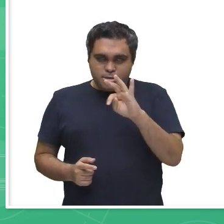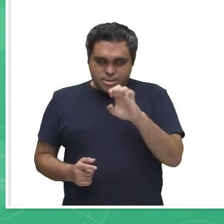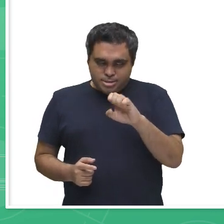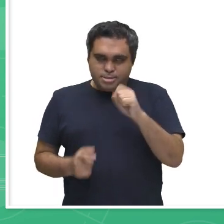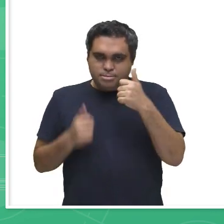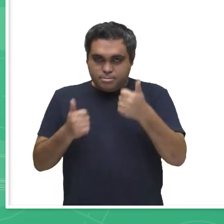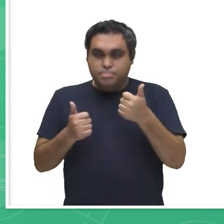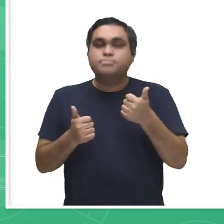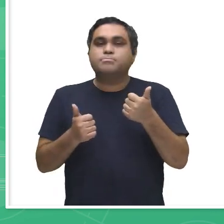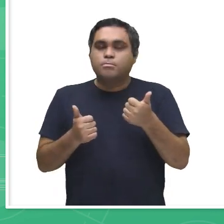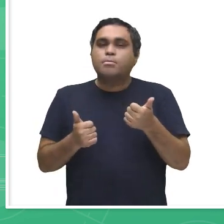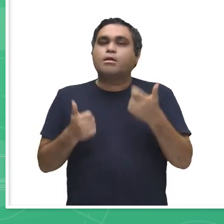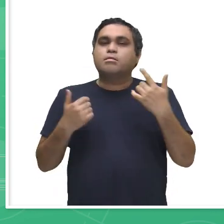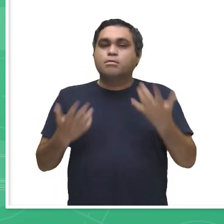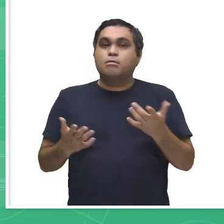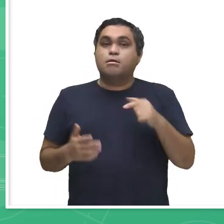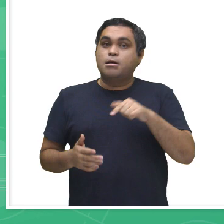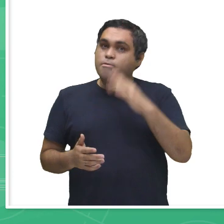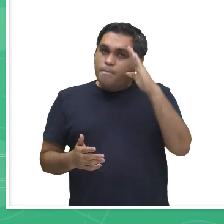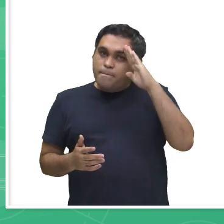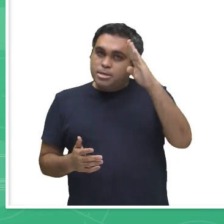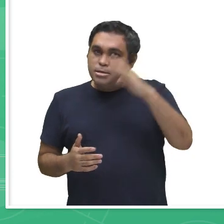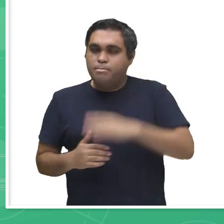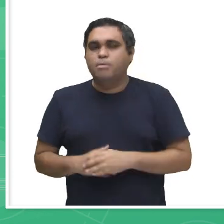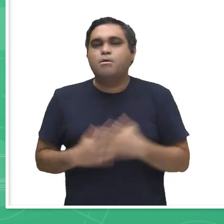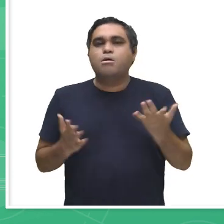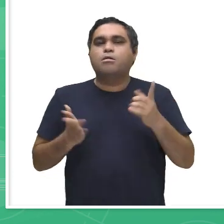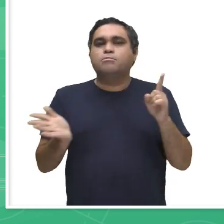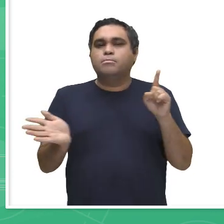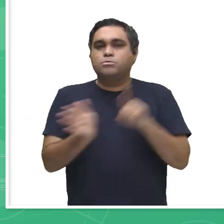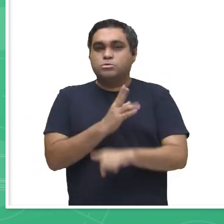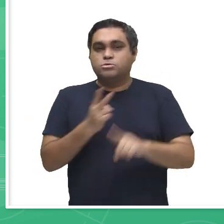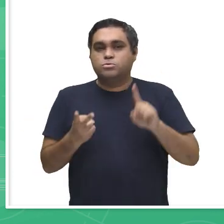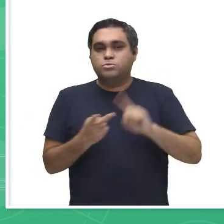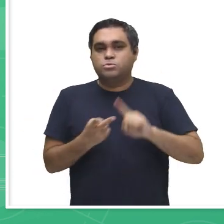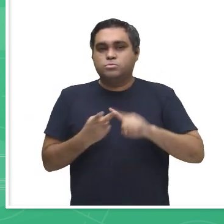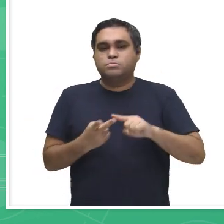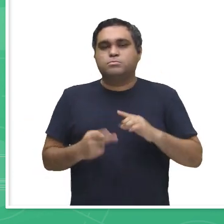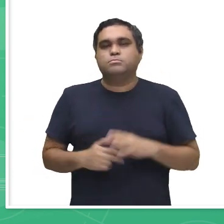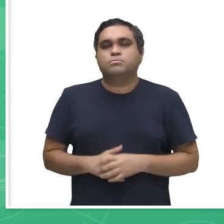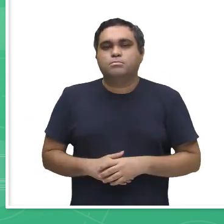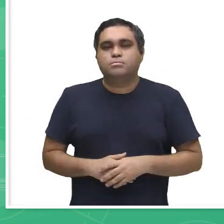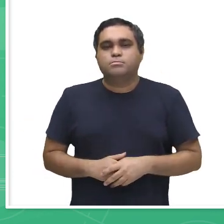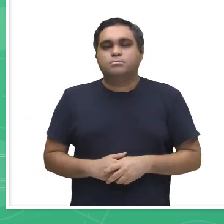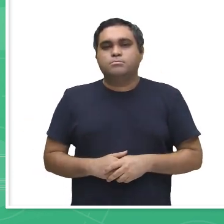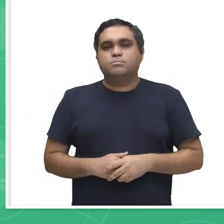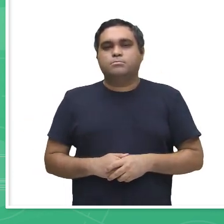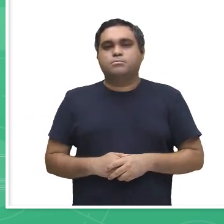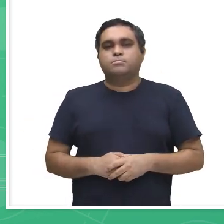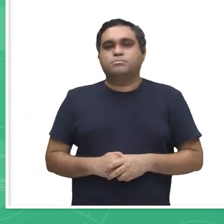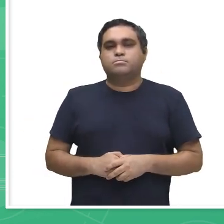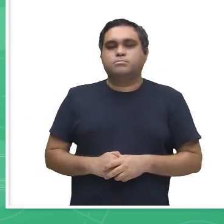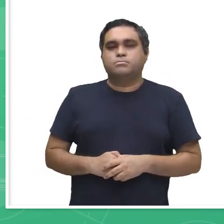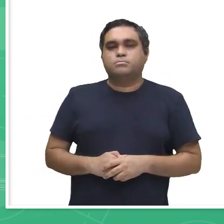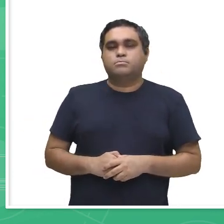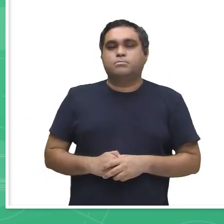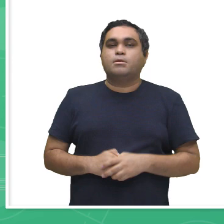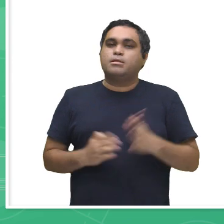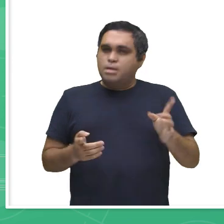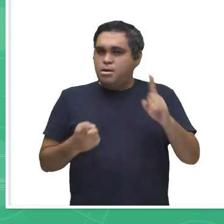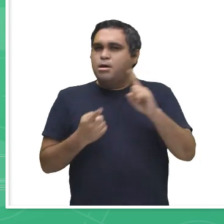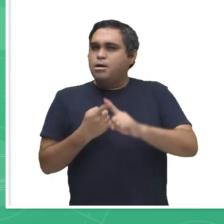Perfeito? Questão número 2. Vamos lá para a questão número 2. Com certeza vocês acertaram aí a questão número 1,